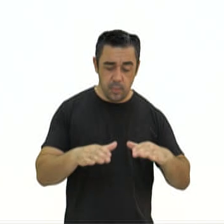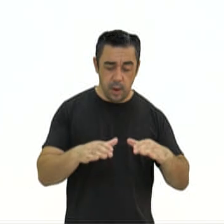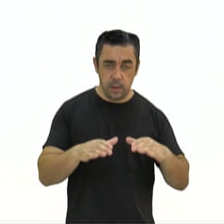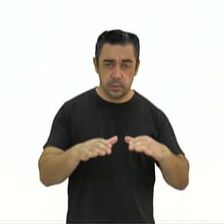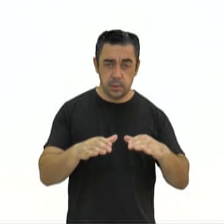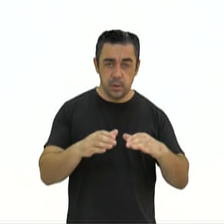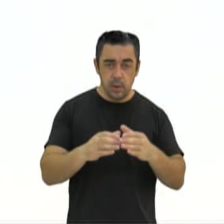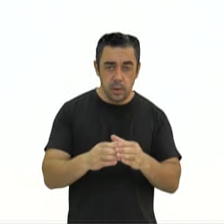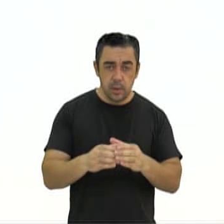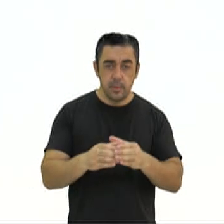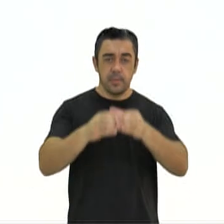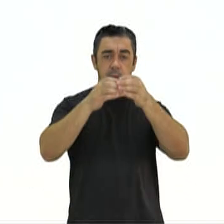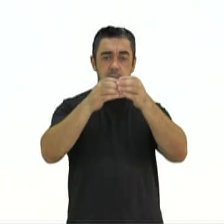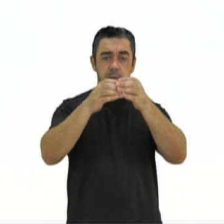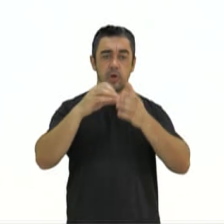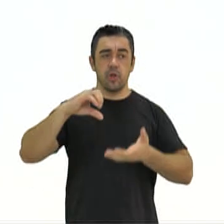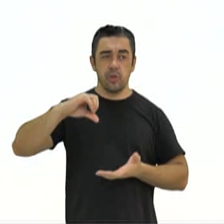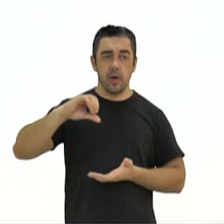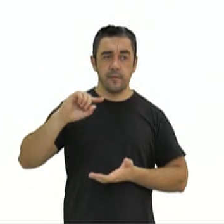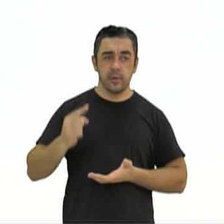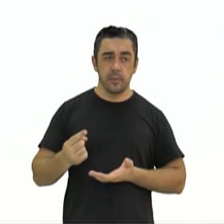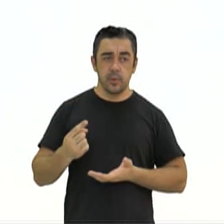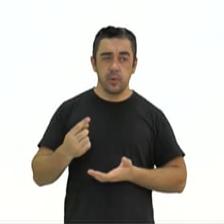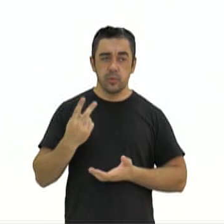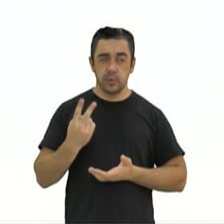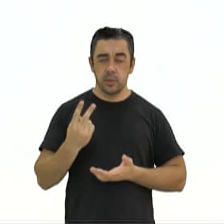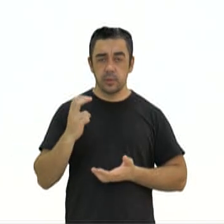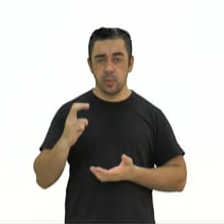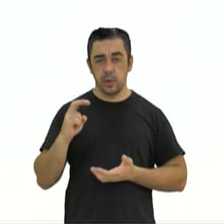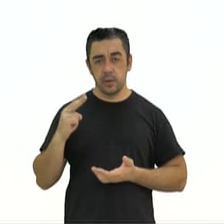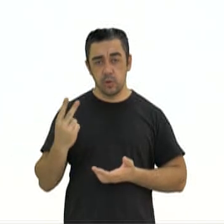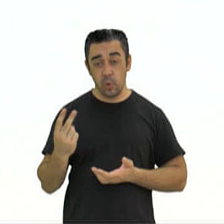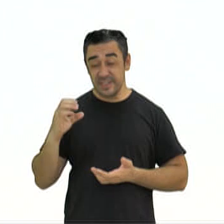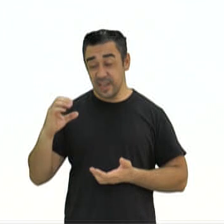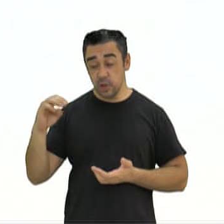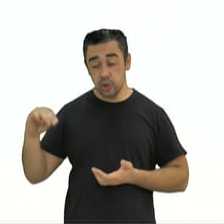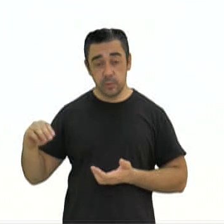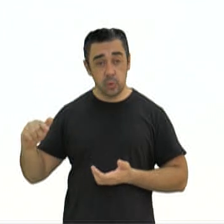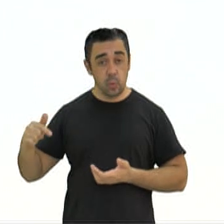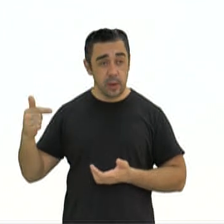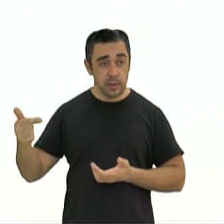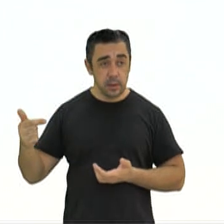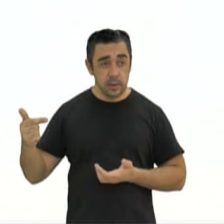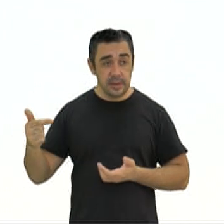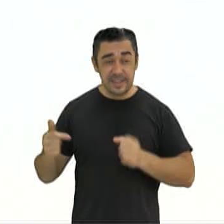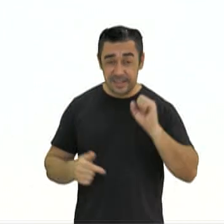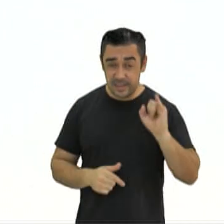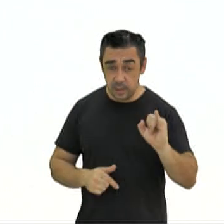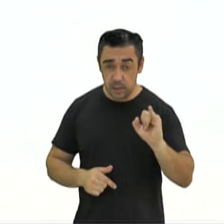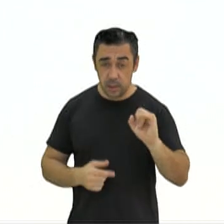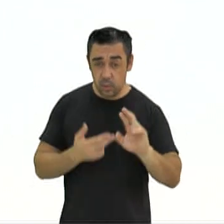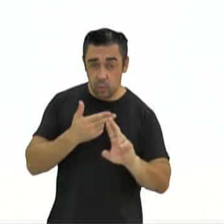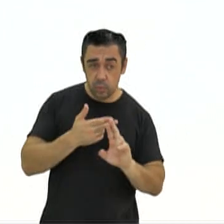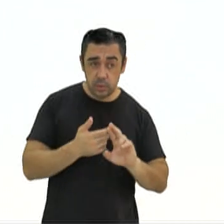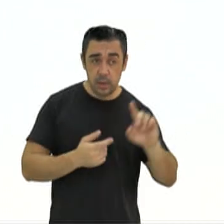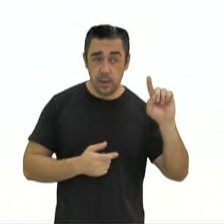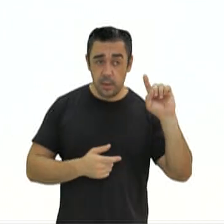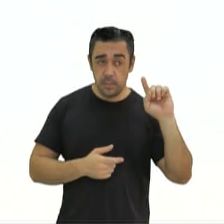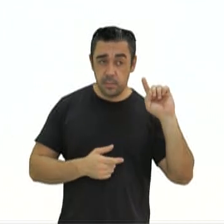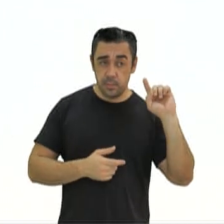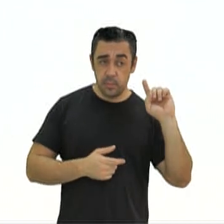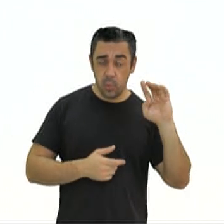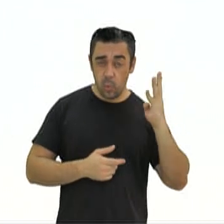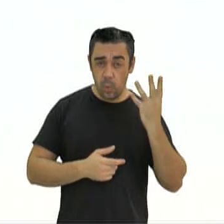pirâmide com a área do prisma dá 9.252 centímetros quadrados. Se você usa